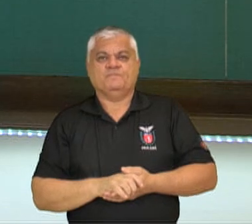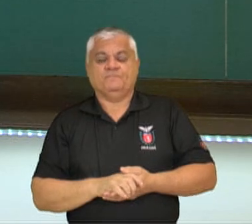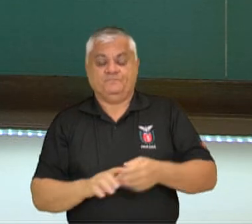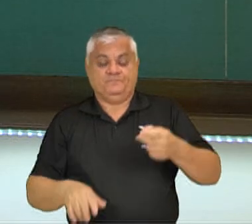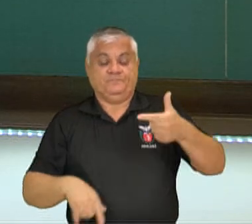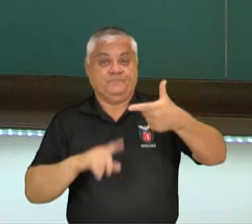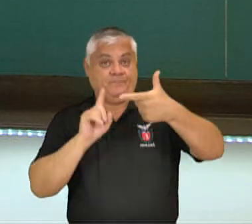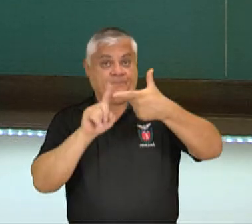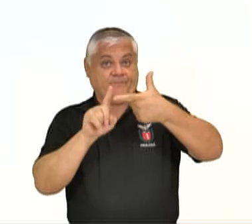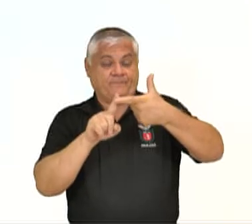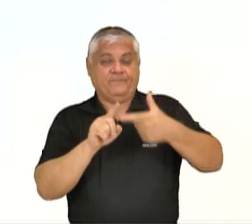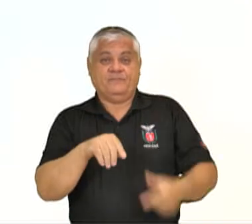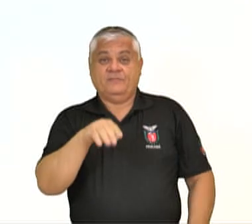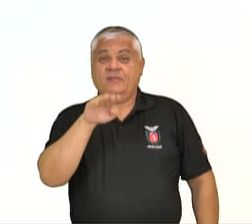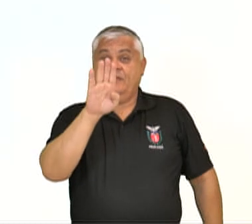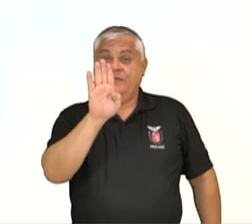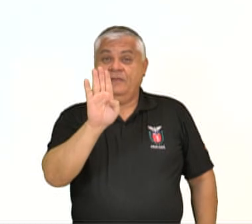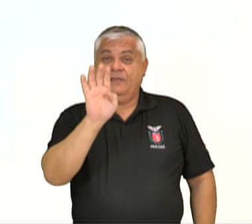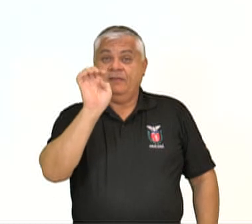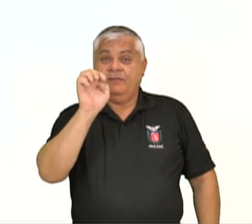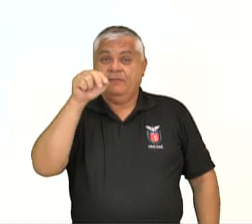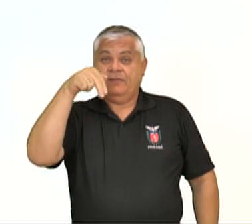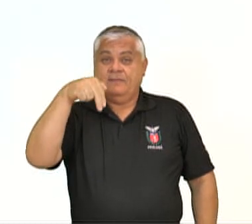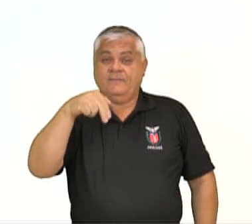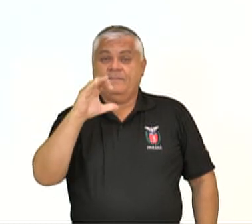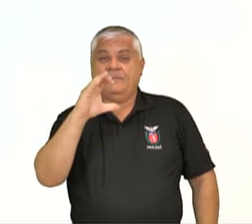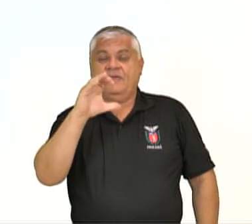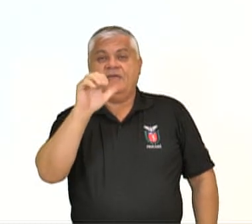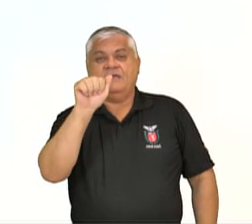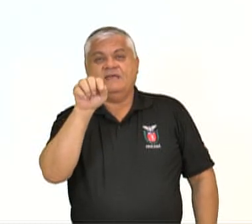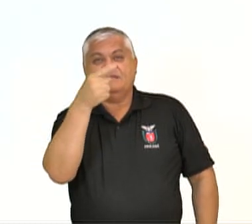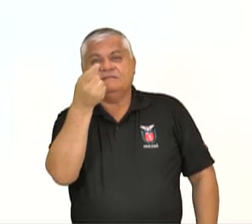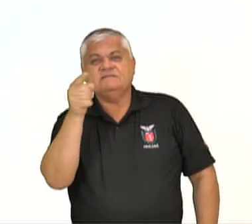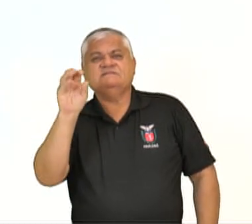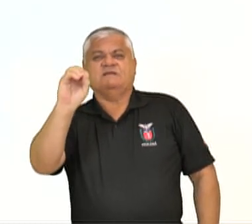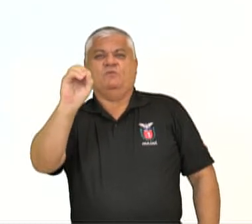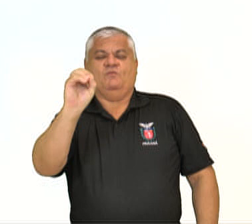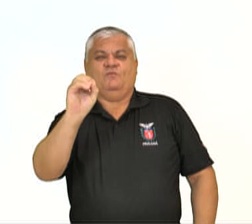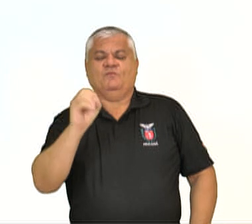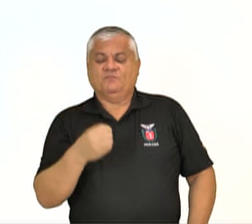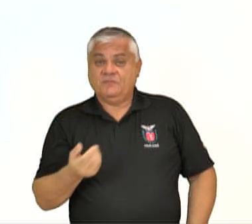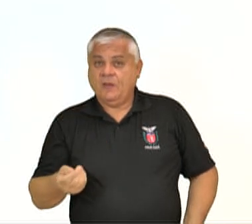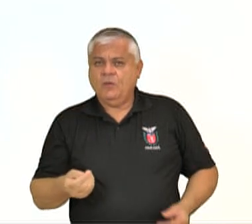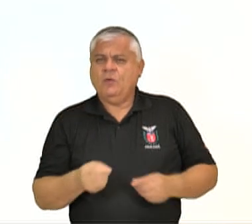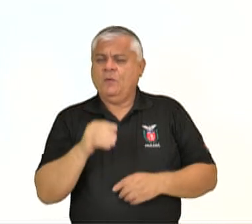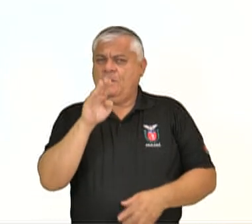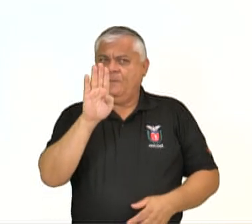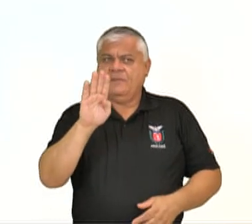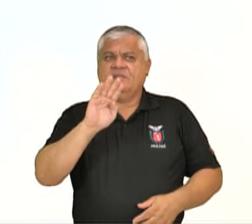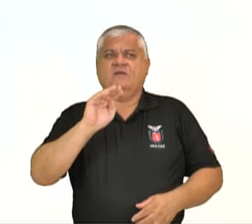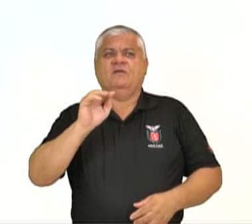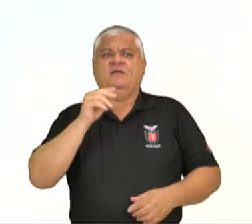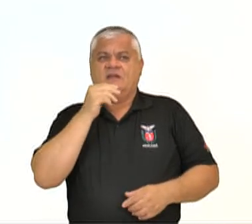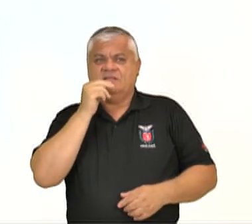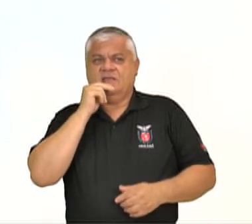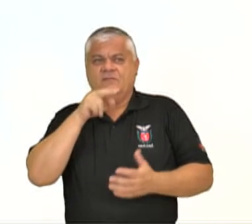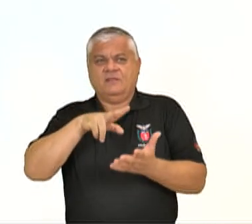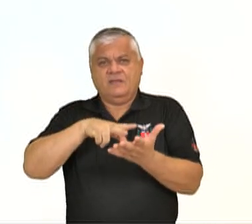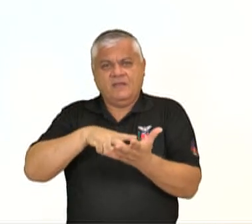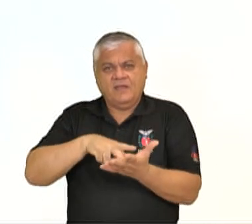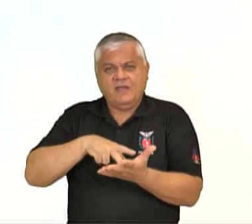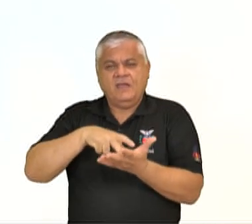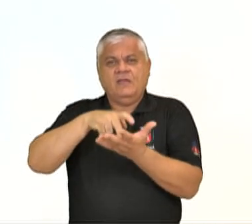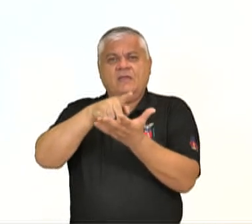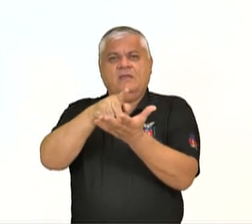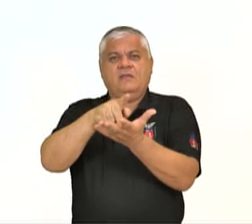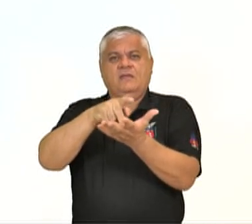A bênção, olha só, o capoeirista em base ginga, olha aí, né? Tudo está entrando no movimento